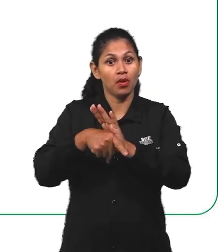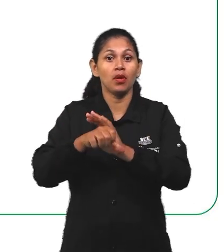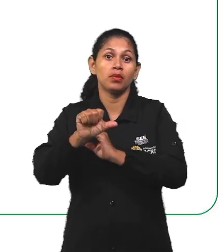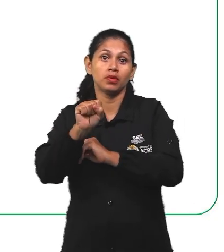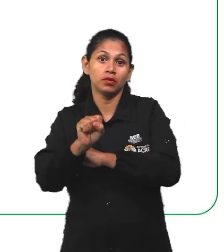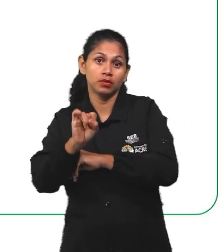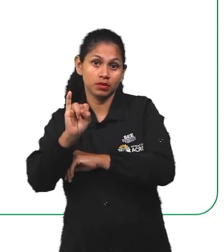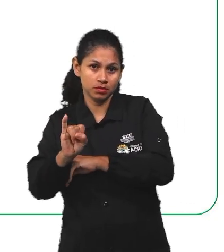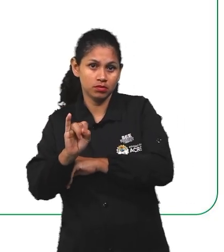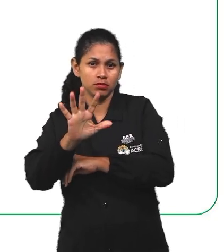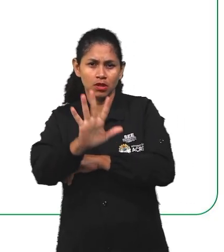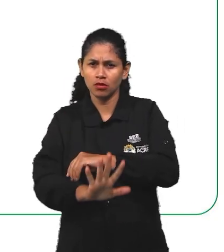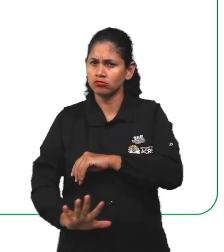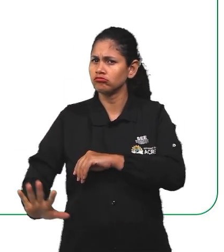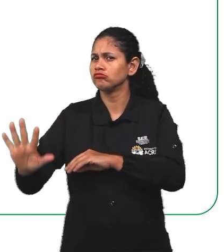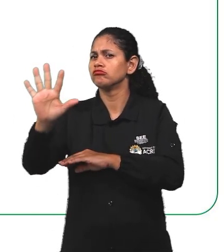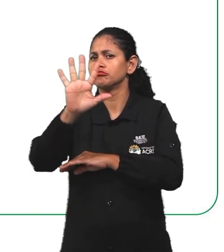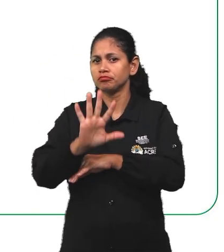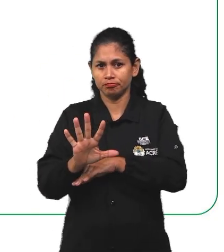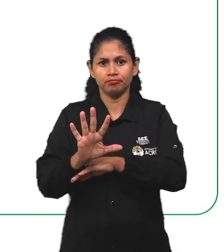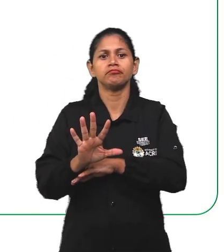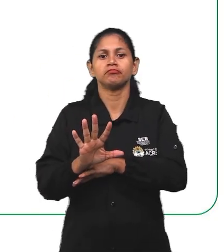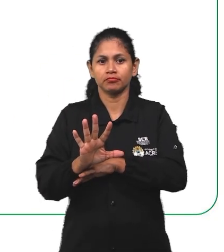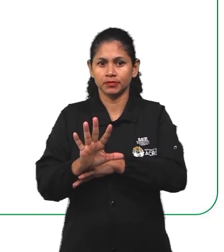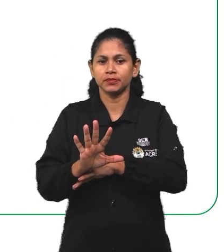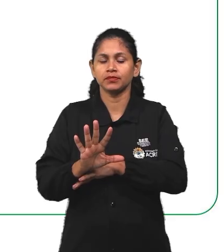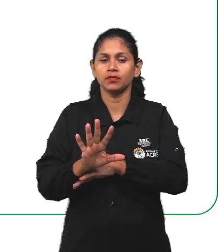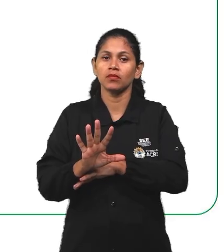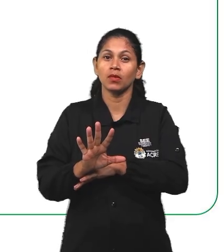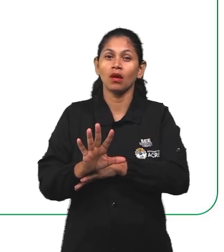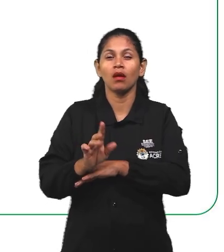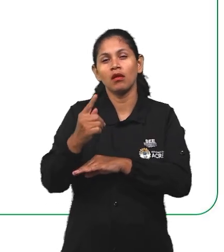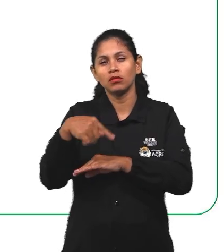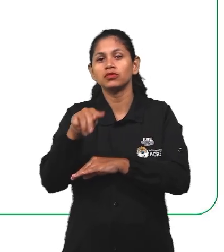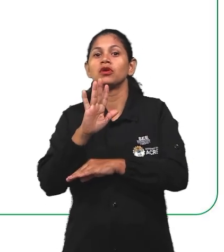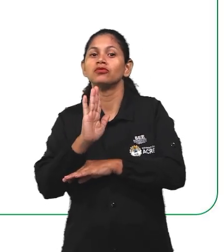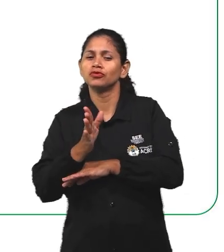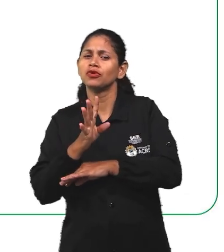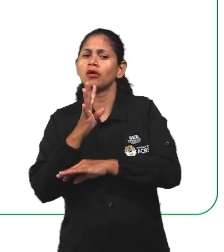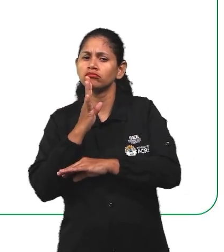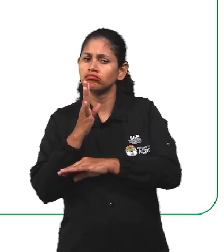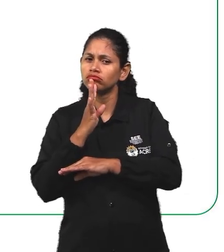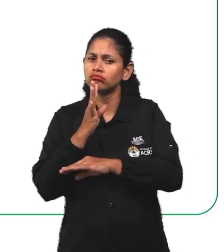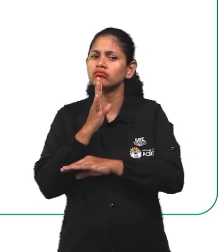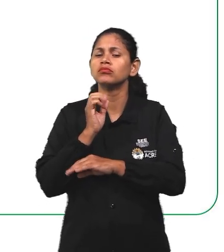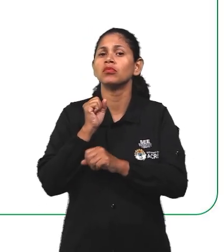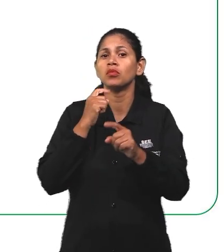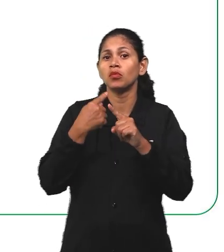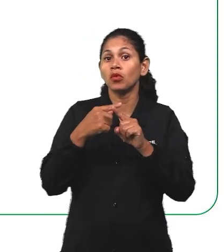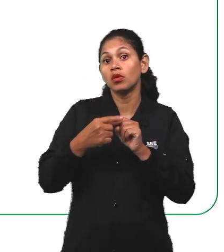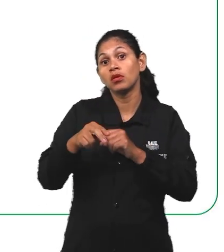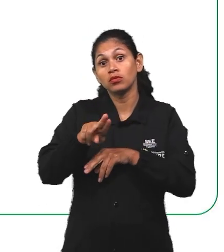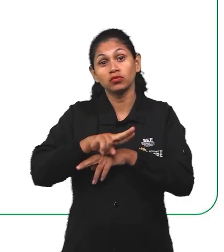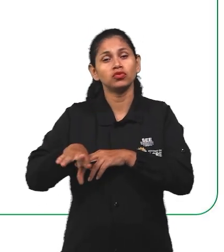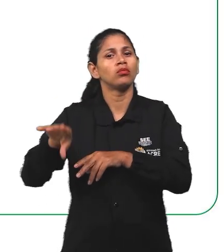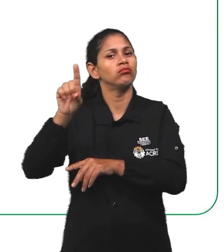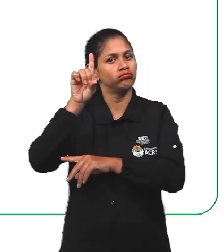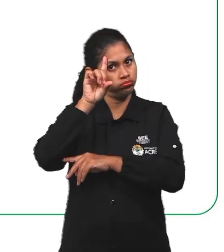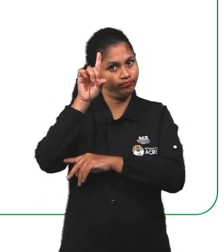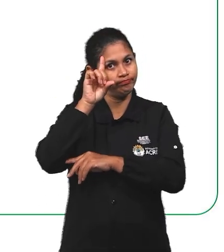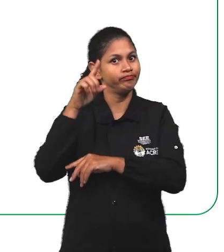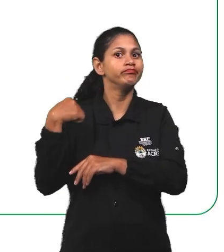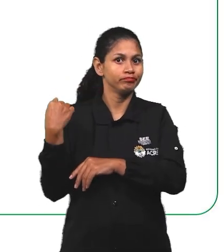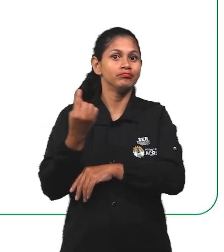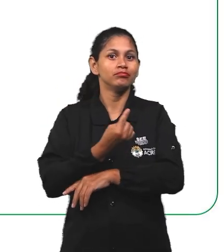Provavelmente você lendo aí na tela, você deve se familiarizar com alguma dessas daí, porque nós usamos ela no nosso dia a dia. E